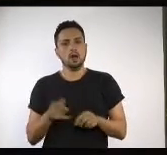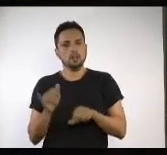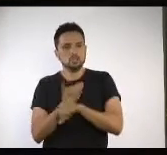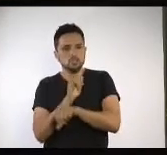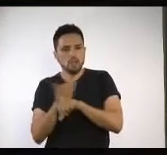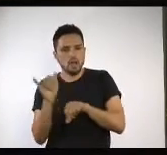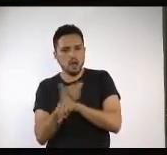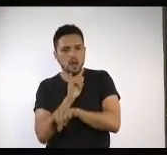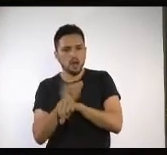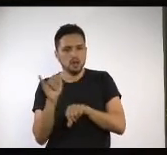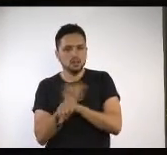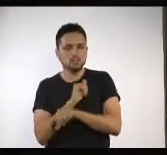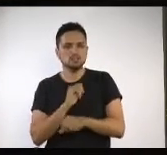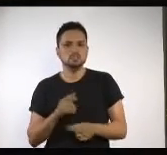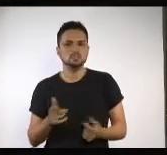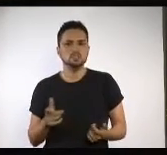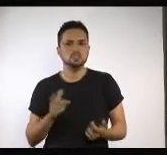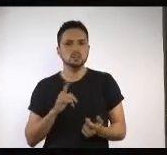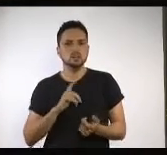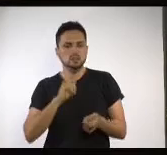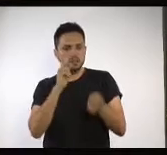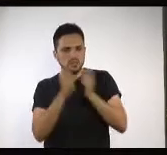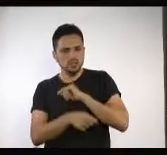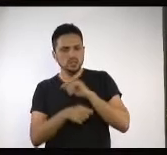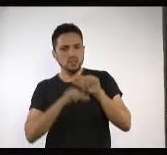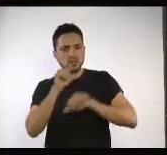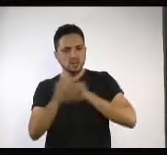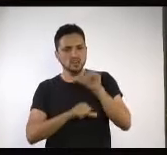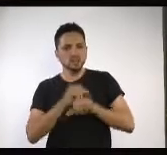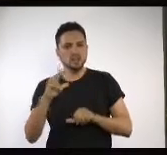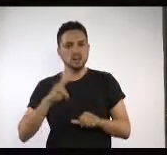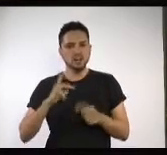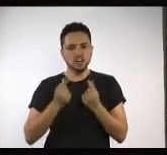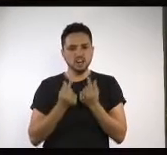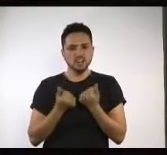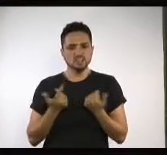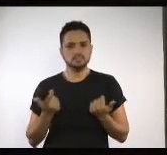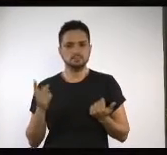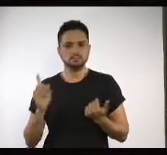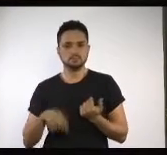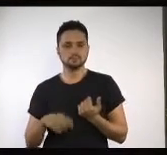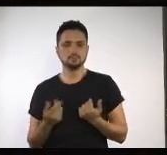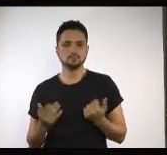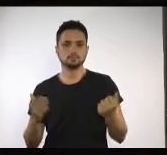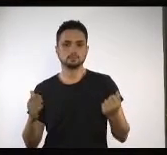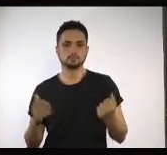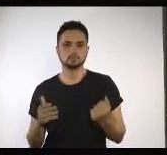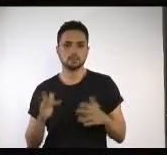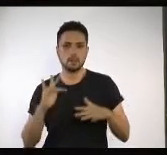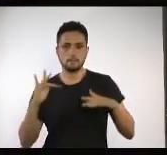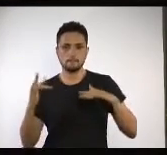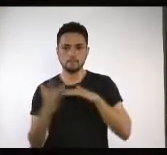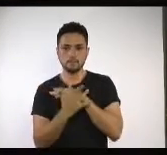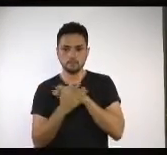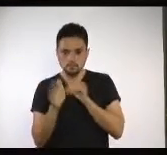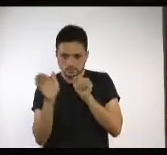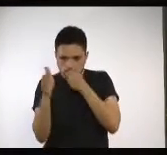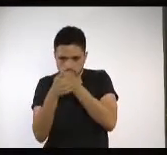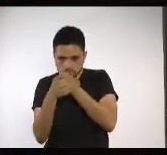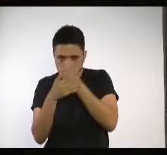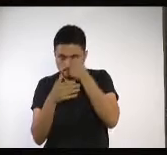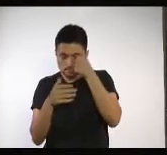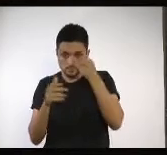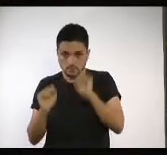parte também da construção privatista de entrega das nossas riquezas, uma proteção midiática, seja para